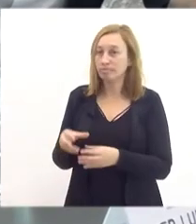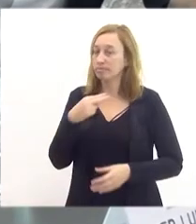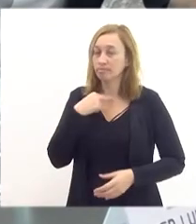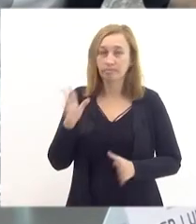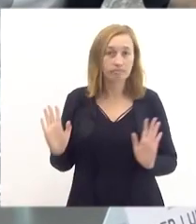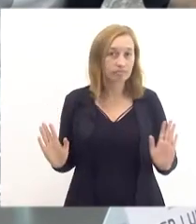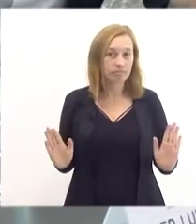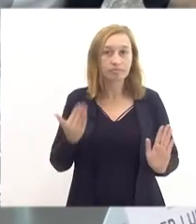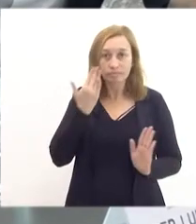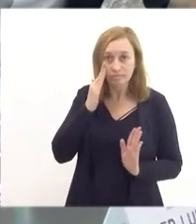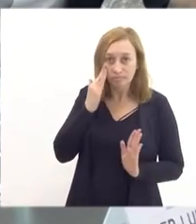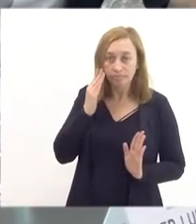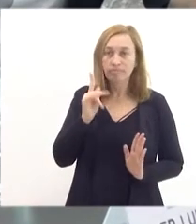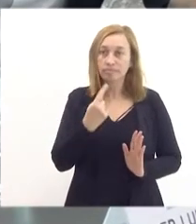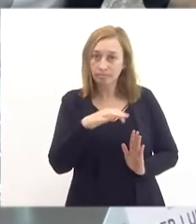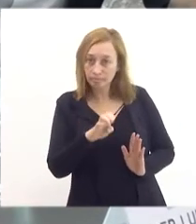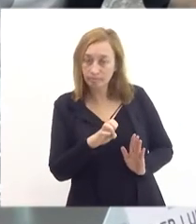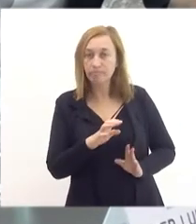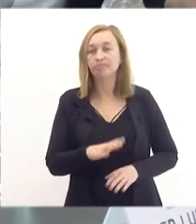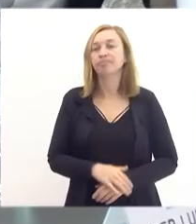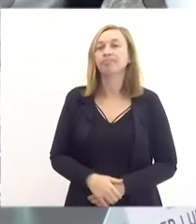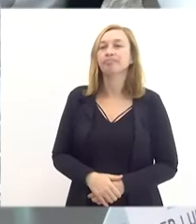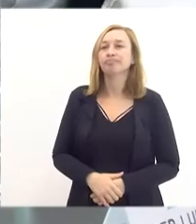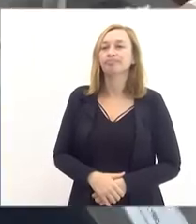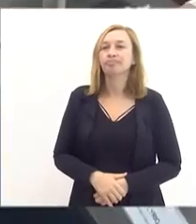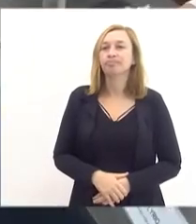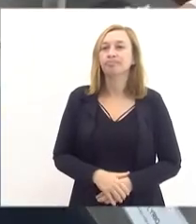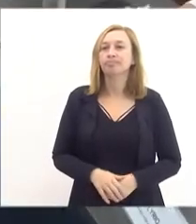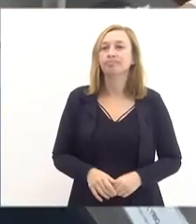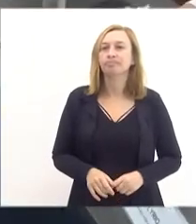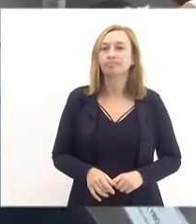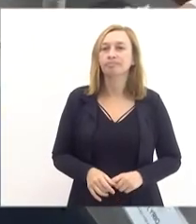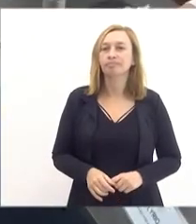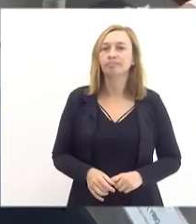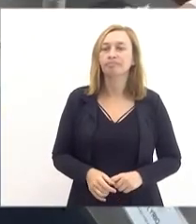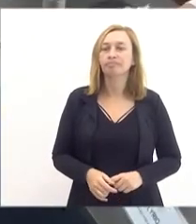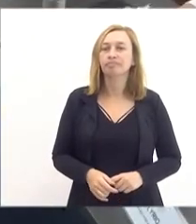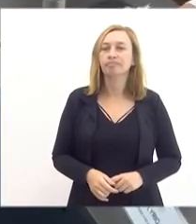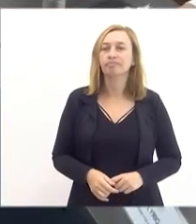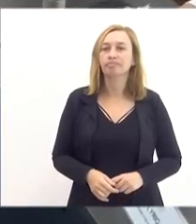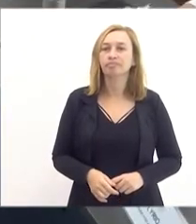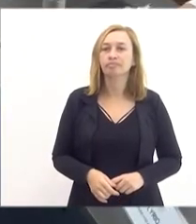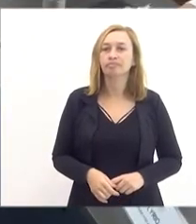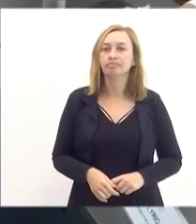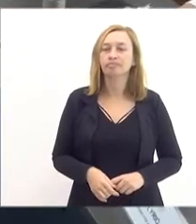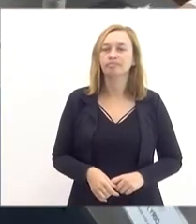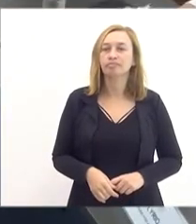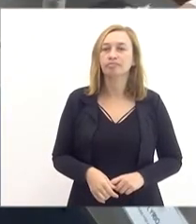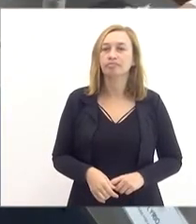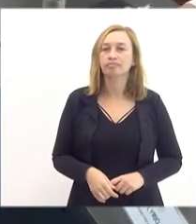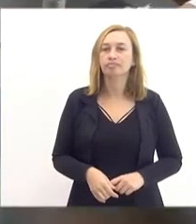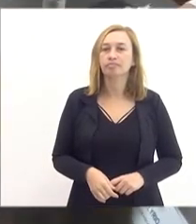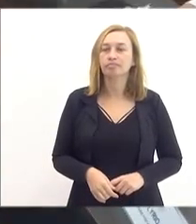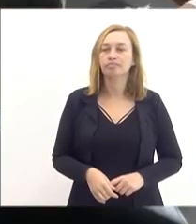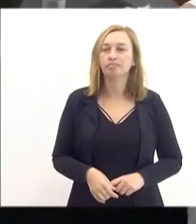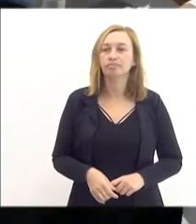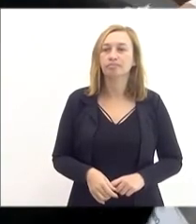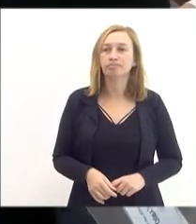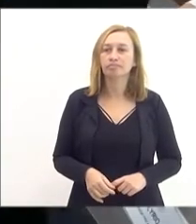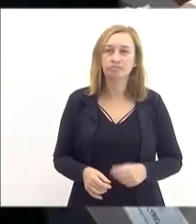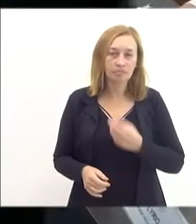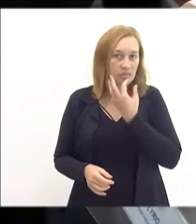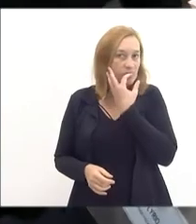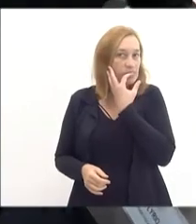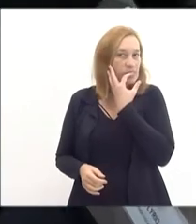Está entendido, Henrique? Quer falar? Não, a gente até aceitaria a redação com subemenda. Nessa, como o